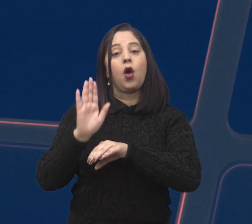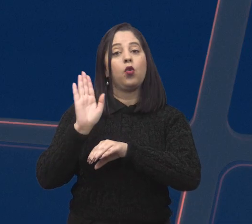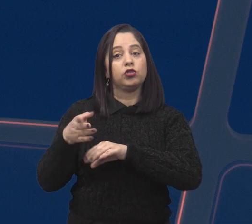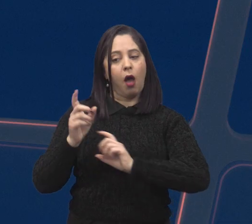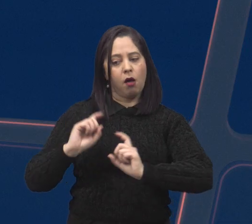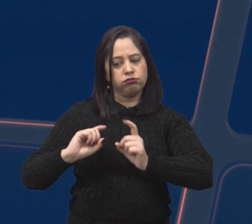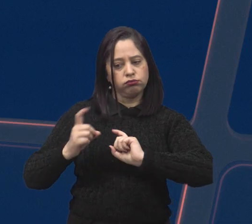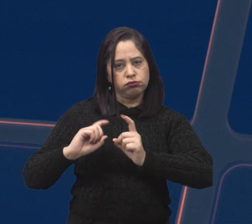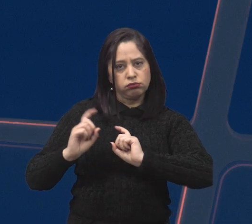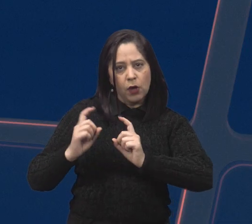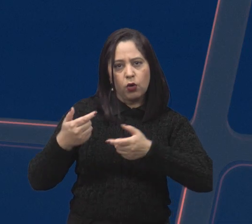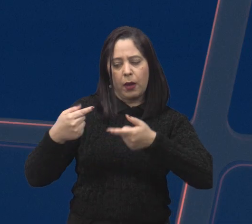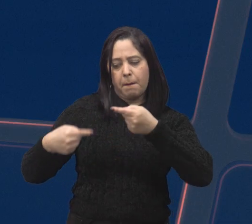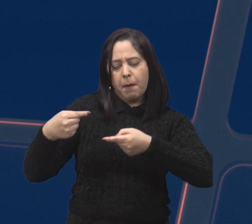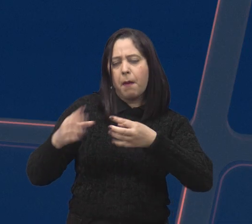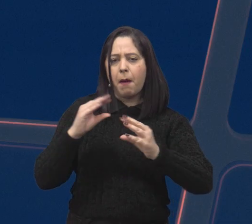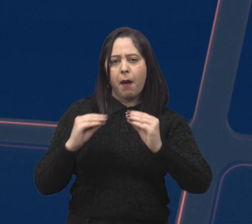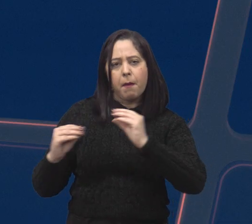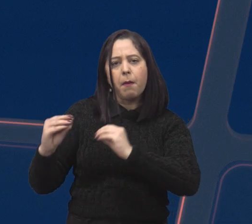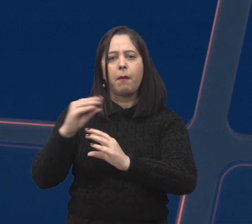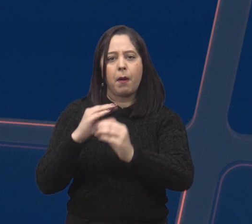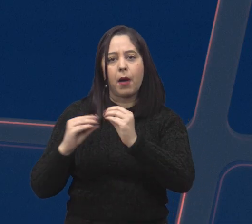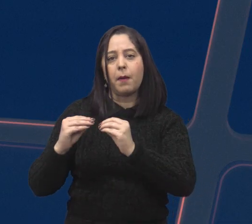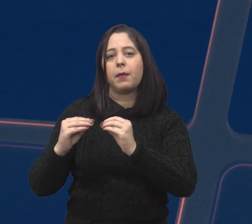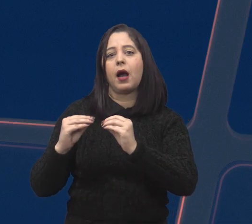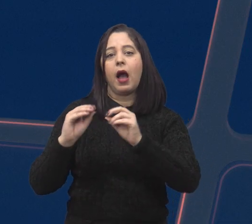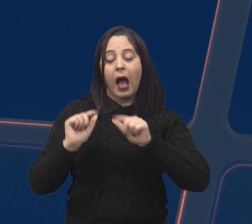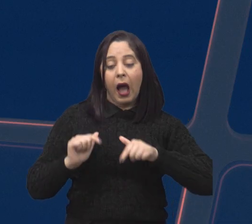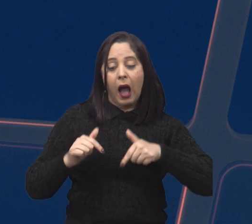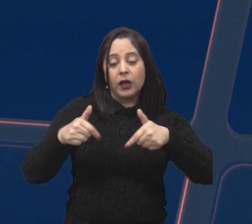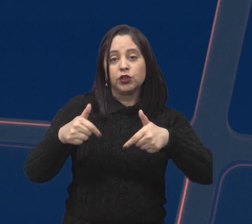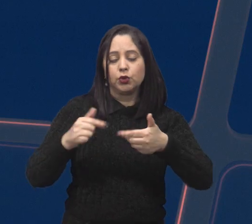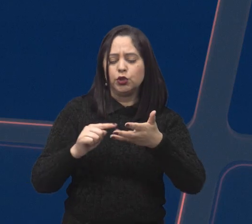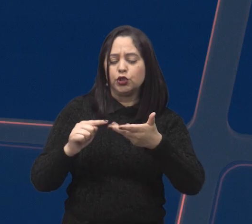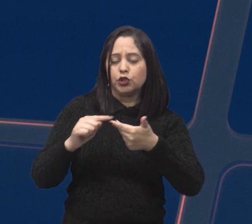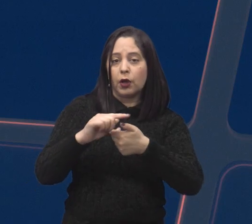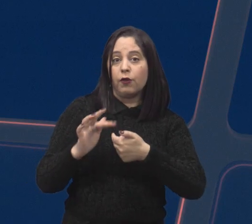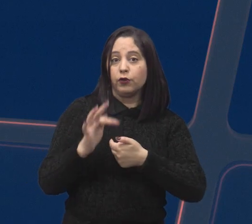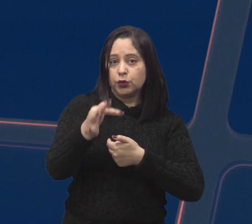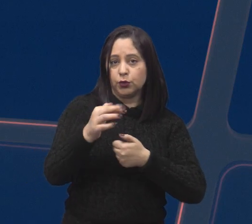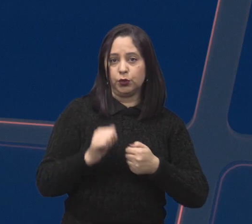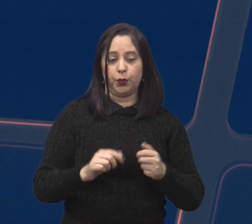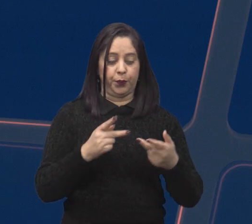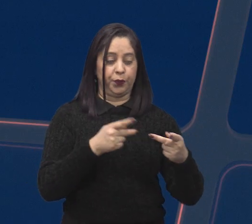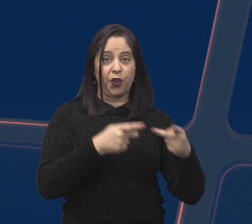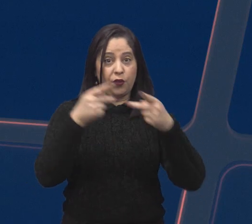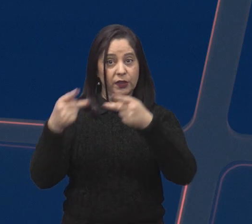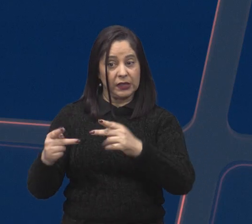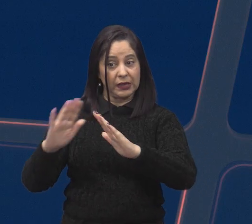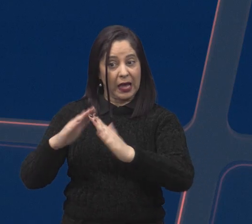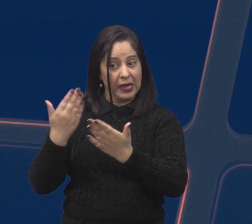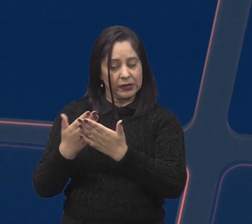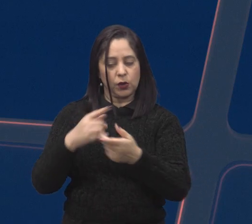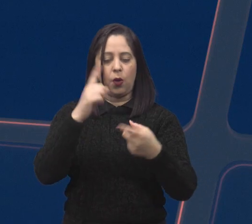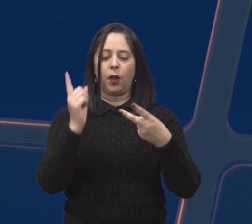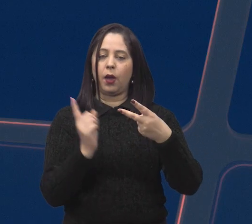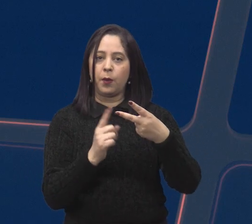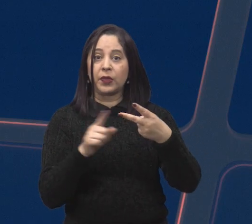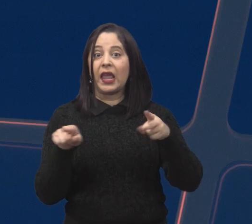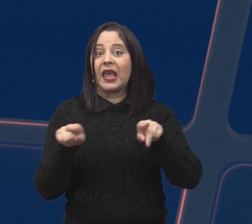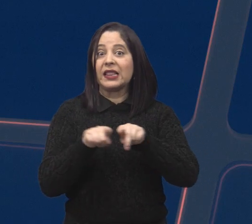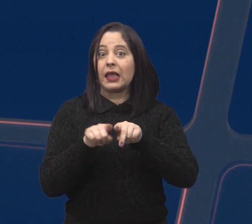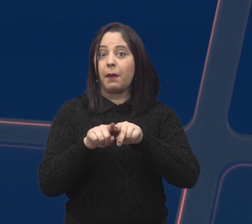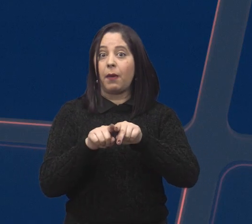e Promoção Social da Câmara se reuniram para discutir as próximas ações do grupo. Entre elas, visitas